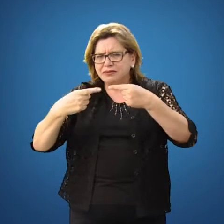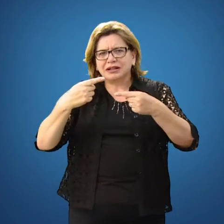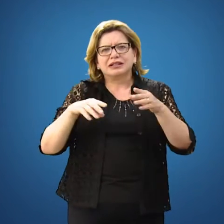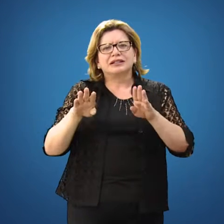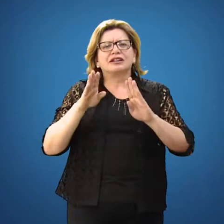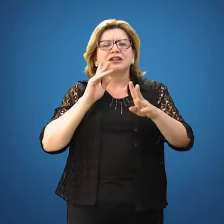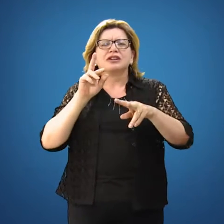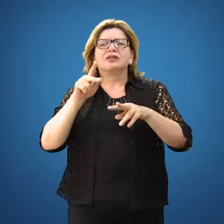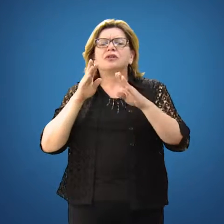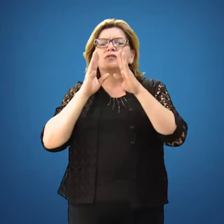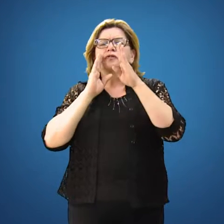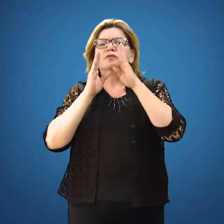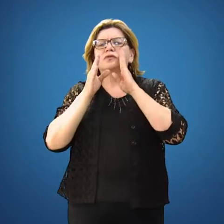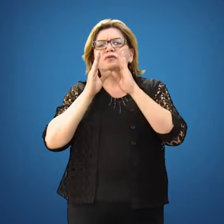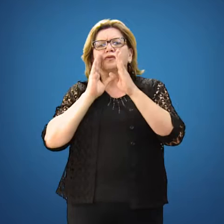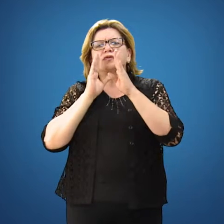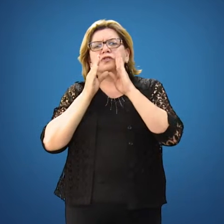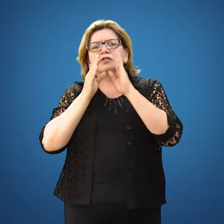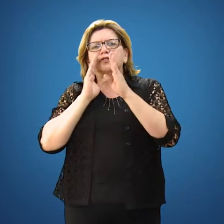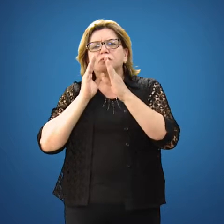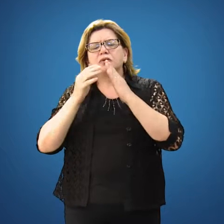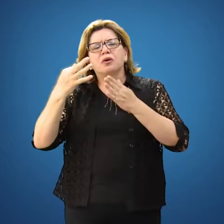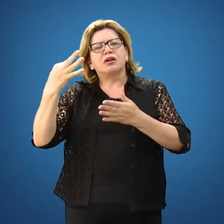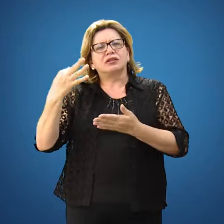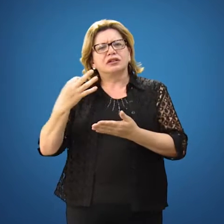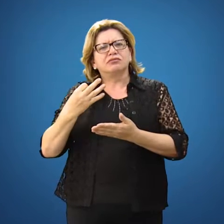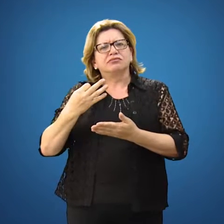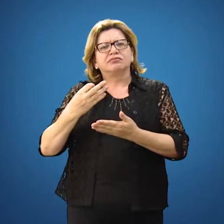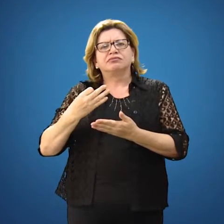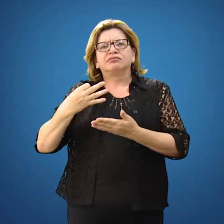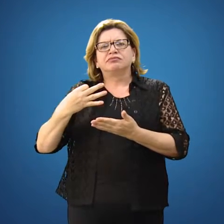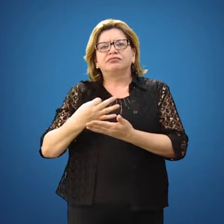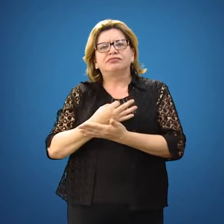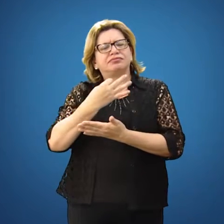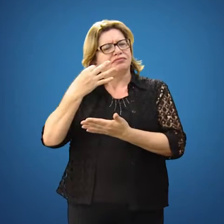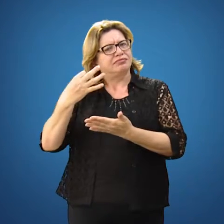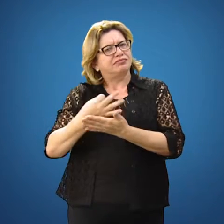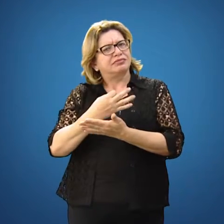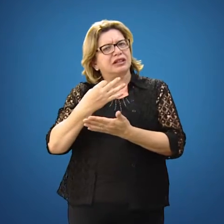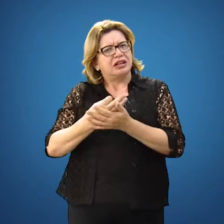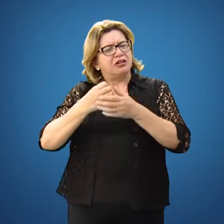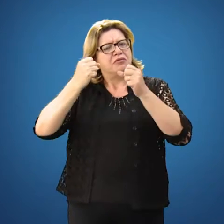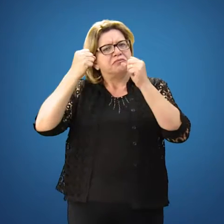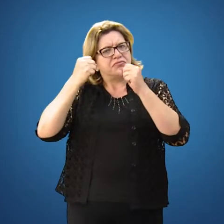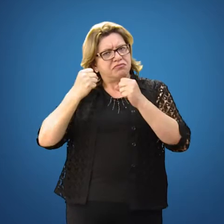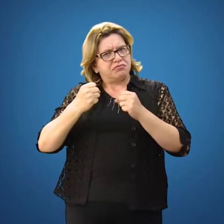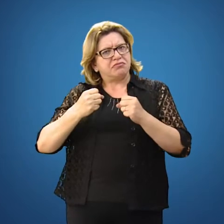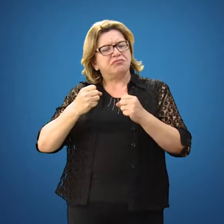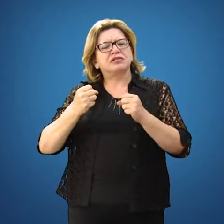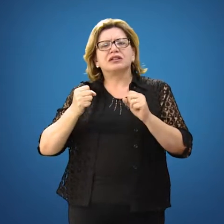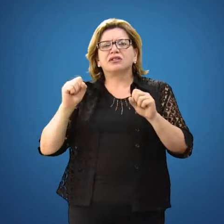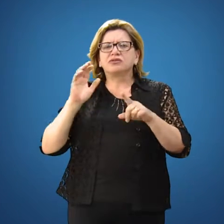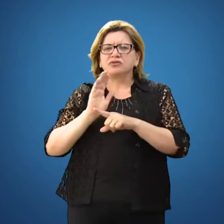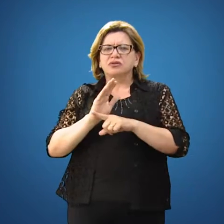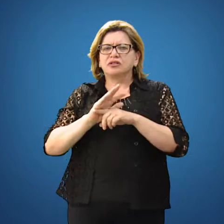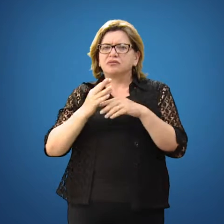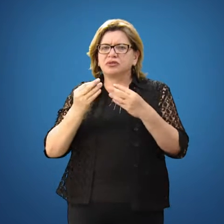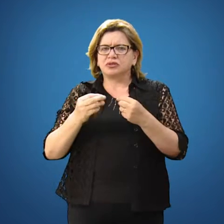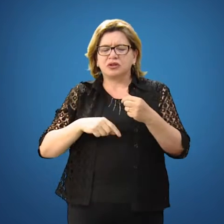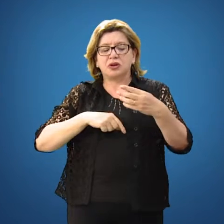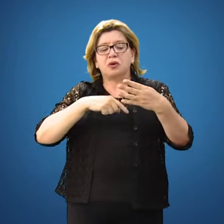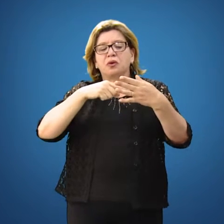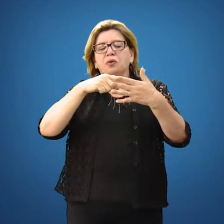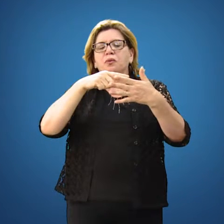por exemplo, né, via virtual, via internet, nos possibilitam, nos auxiliam muito nisso hoje. A etapa 4